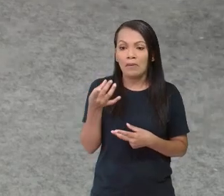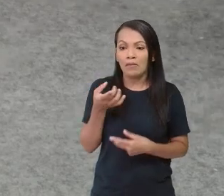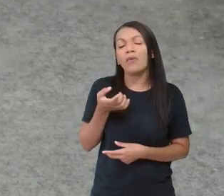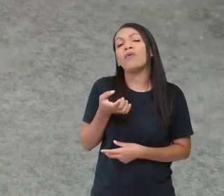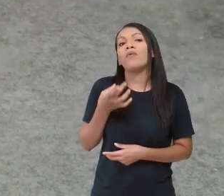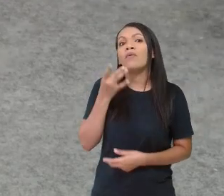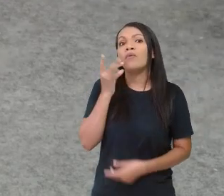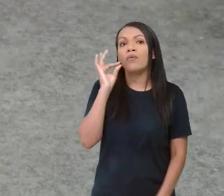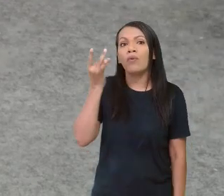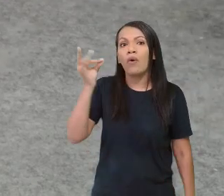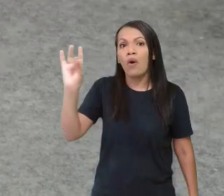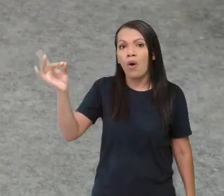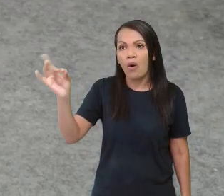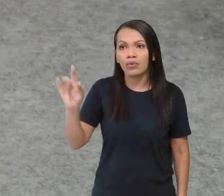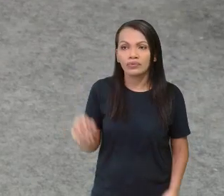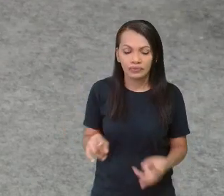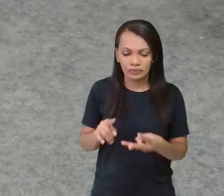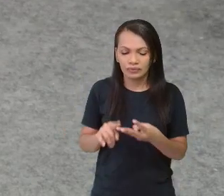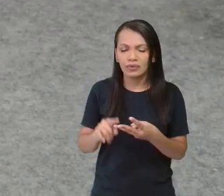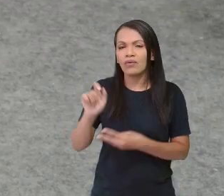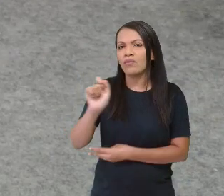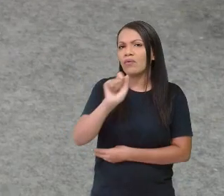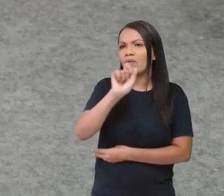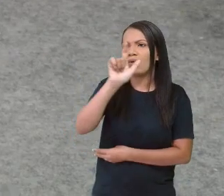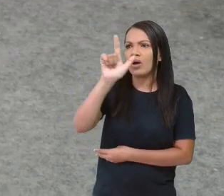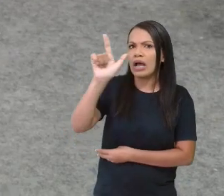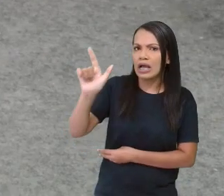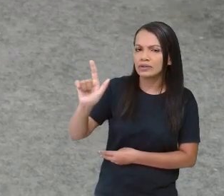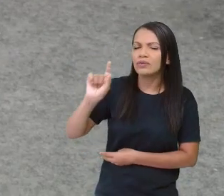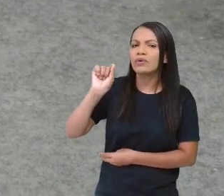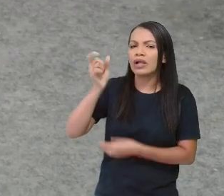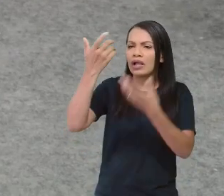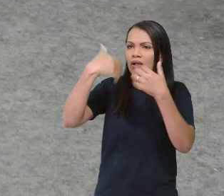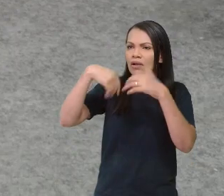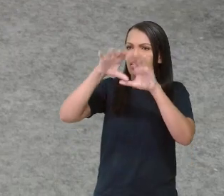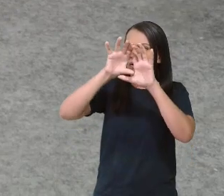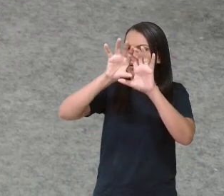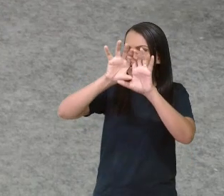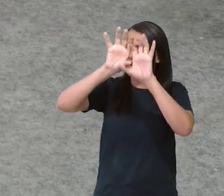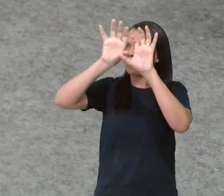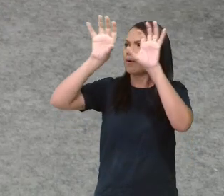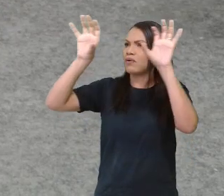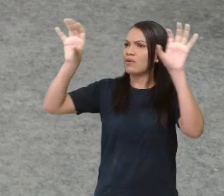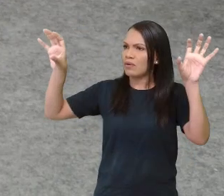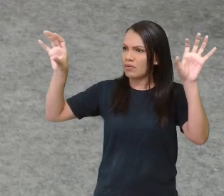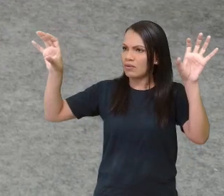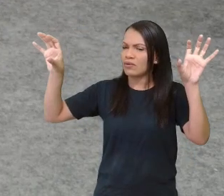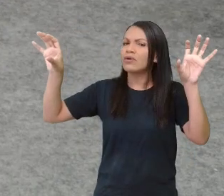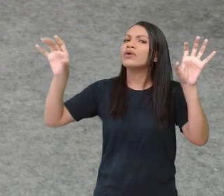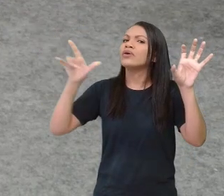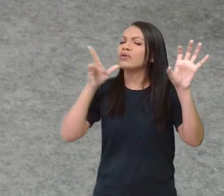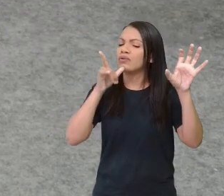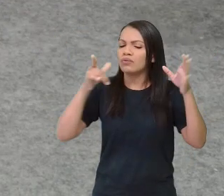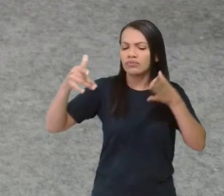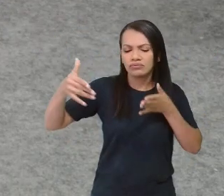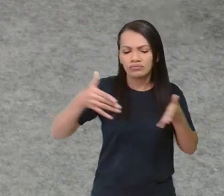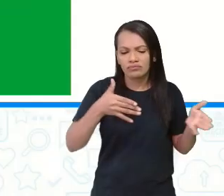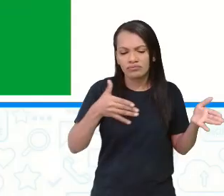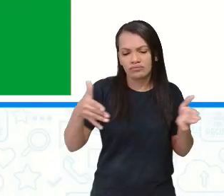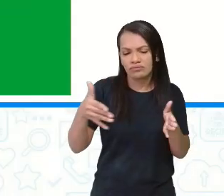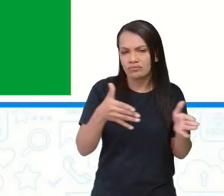riqueza. O azul foi o céu e outro significado os lagos, falou,